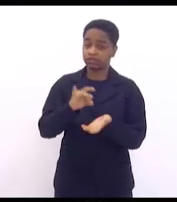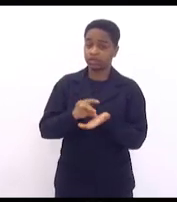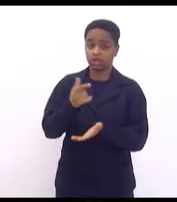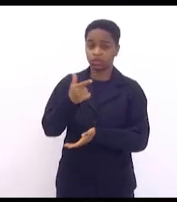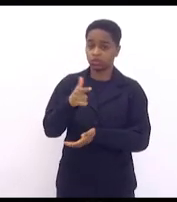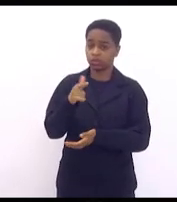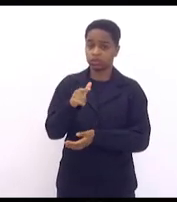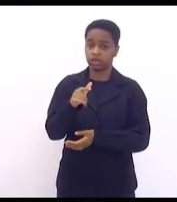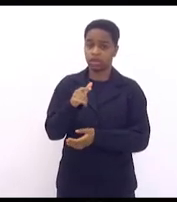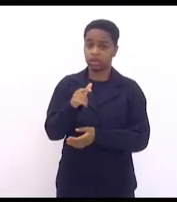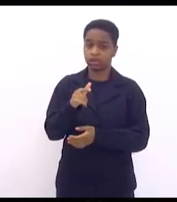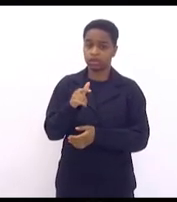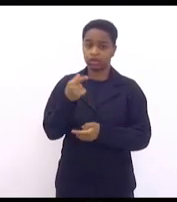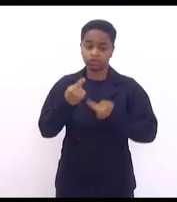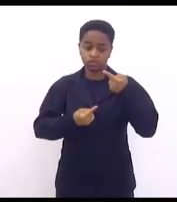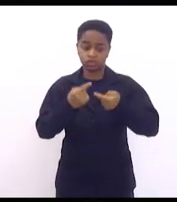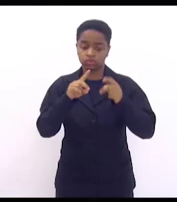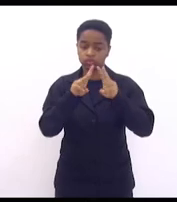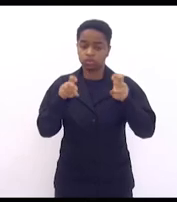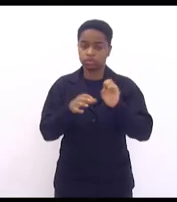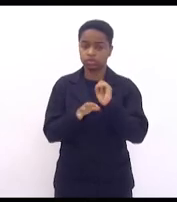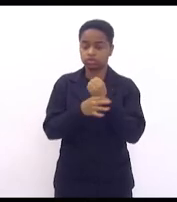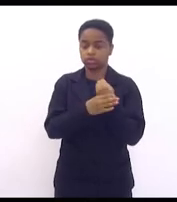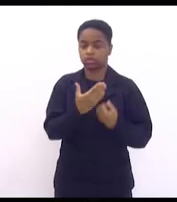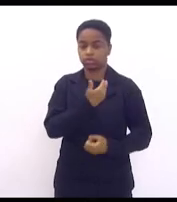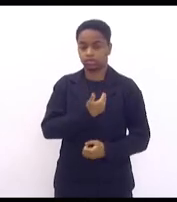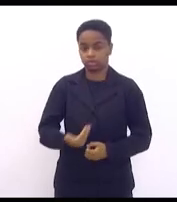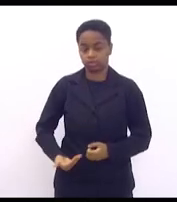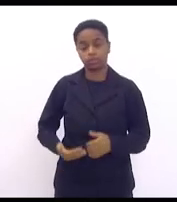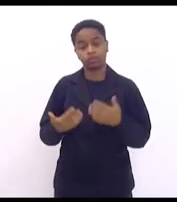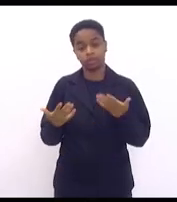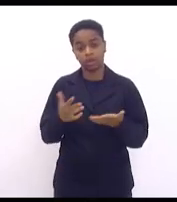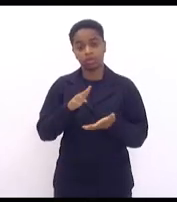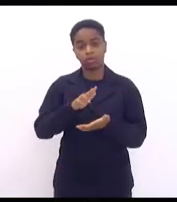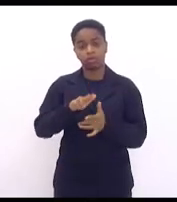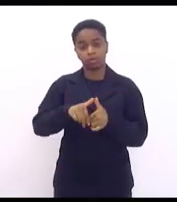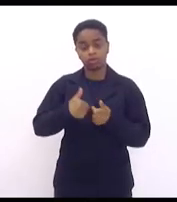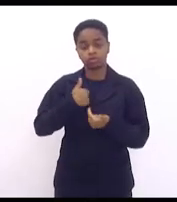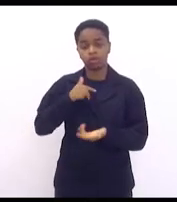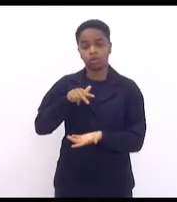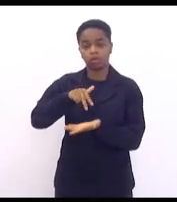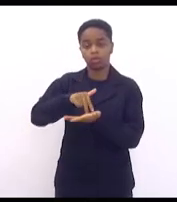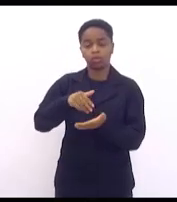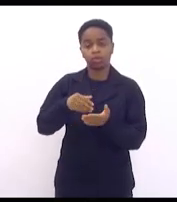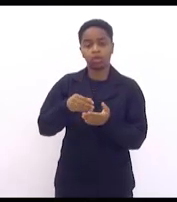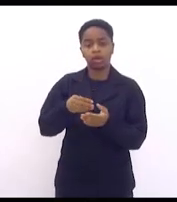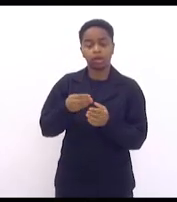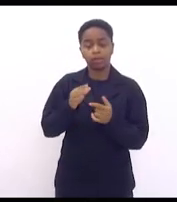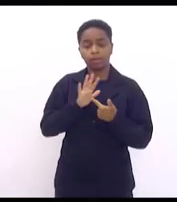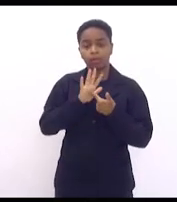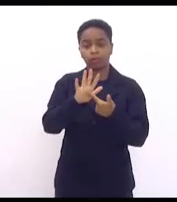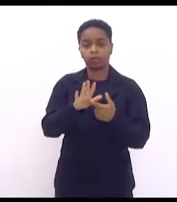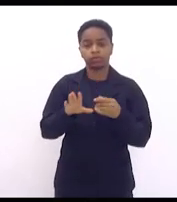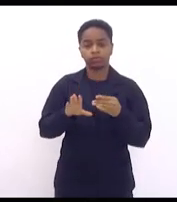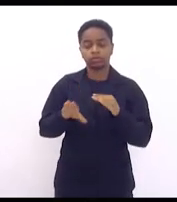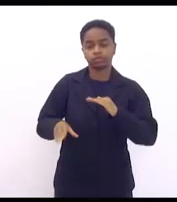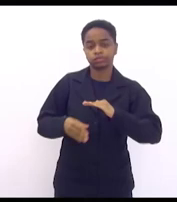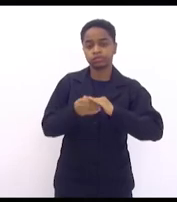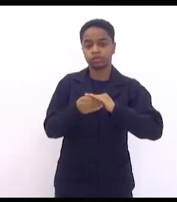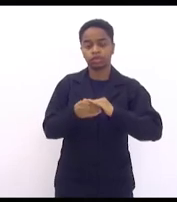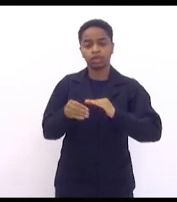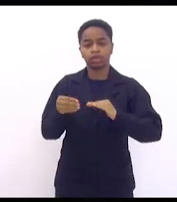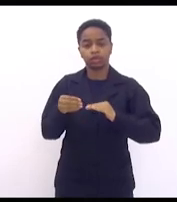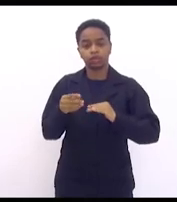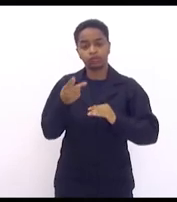da segurança pública. E, por isso, eu apresentei uma emenda fazendo essa